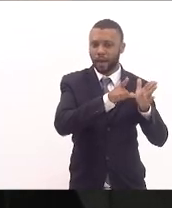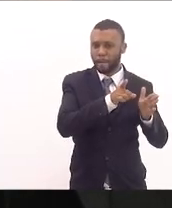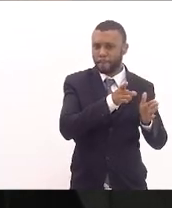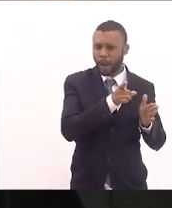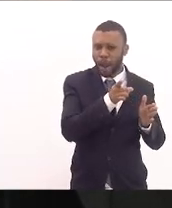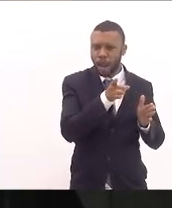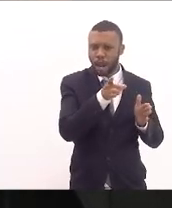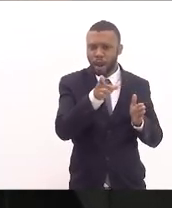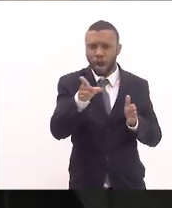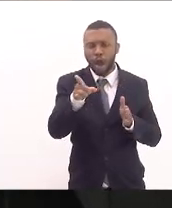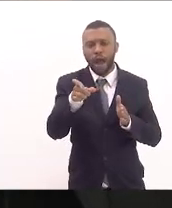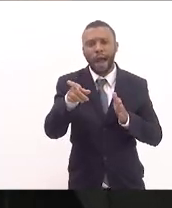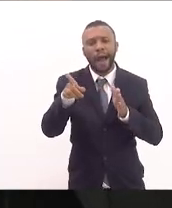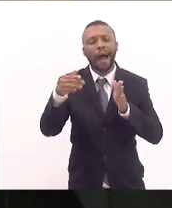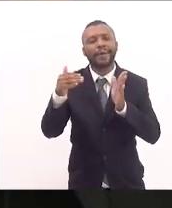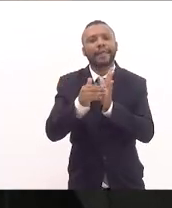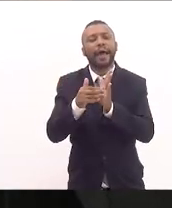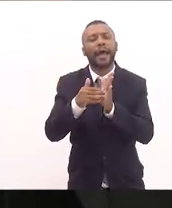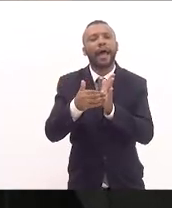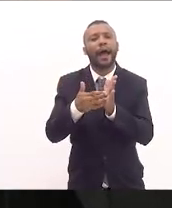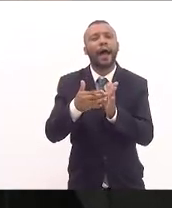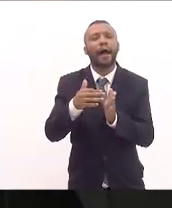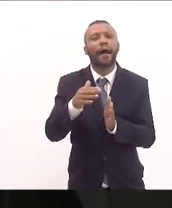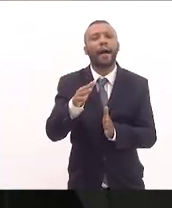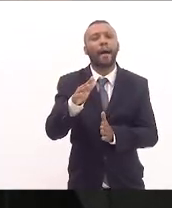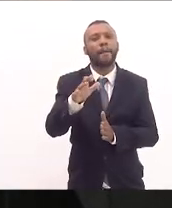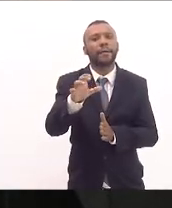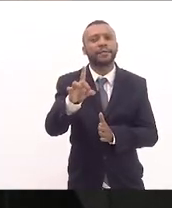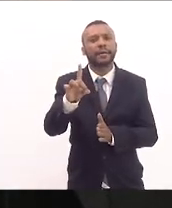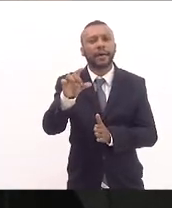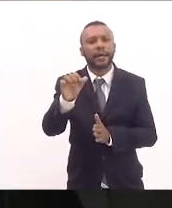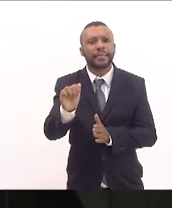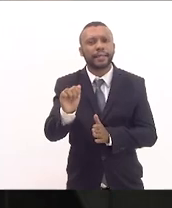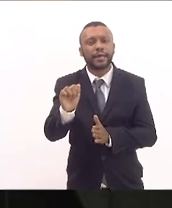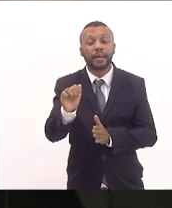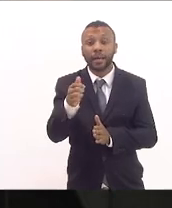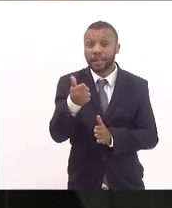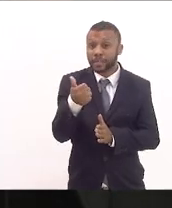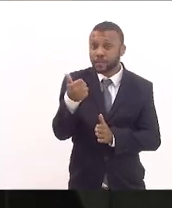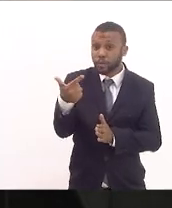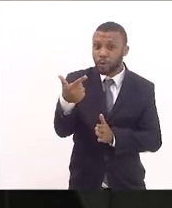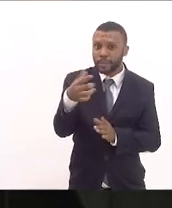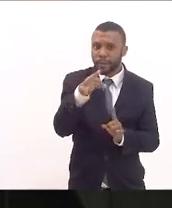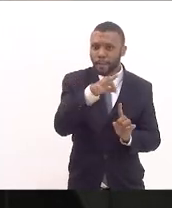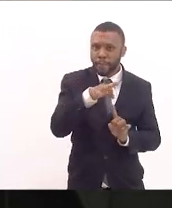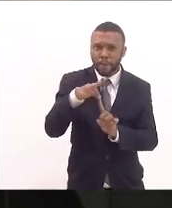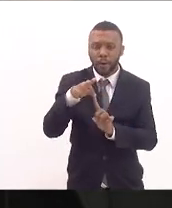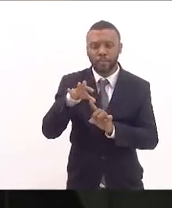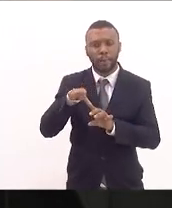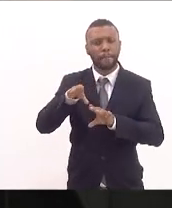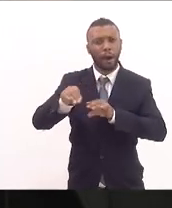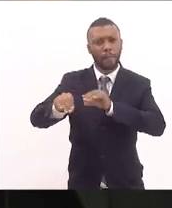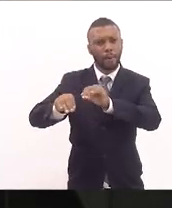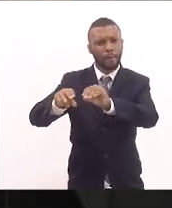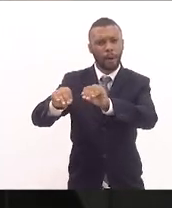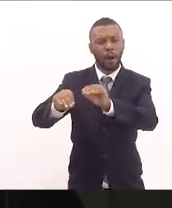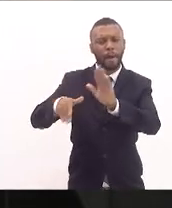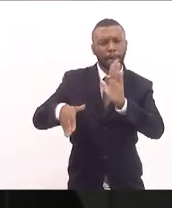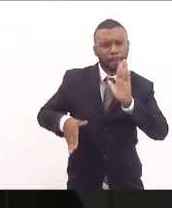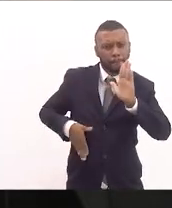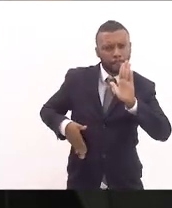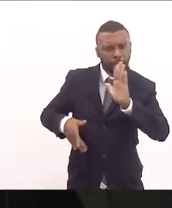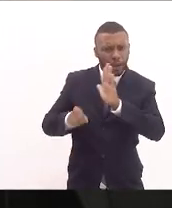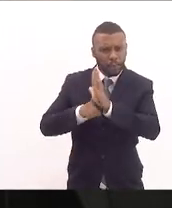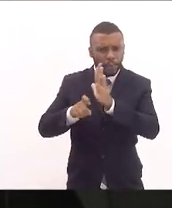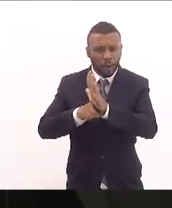a 12 Estações estão tomadas pelo narcotráfico e essa questão foi resolvida